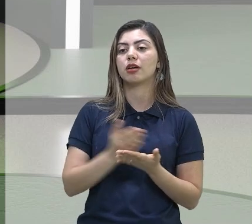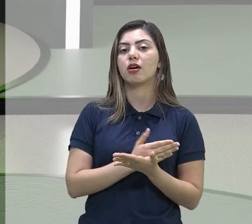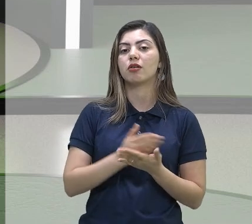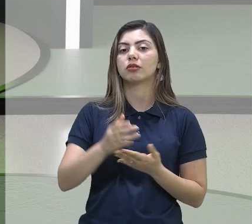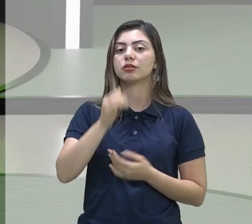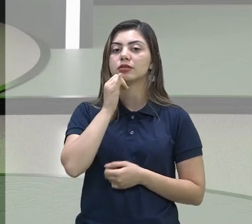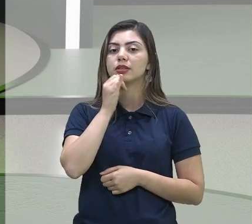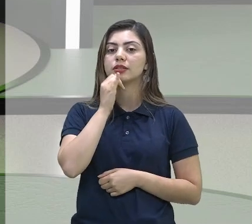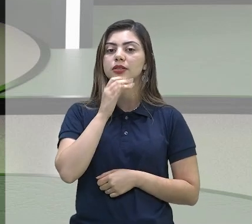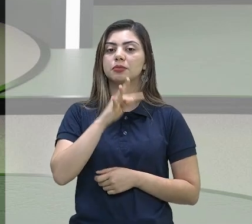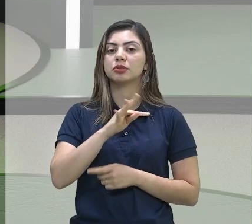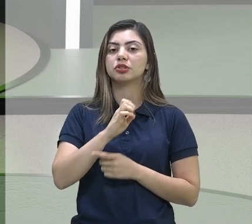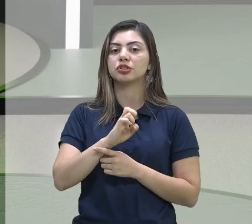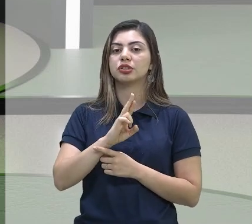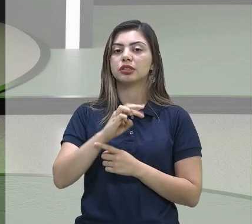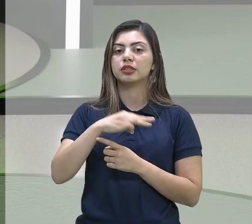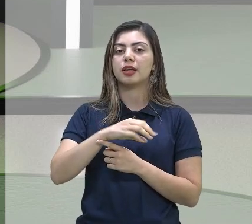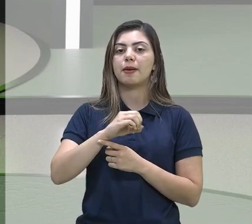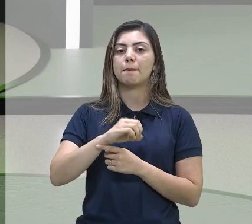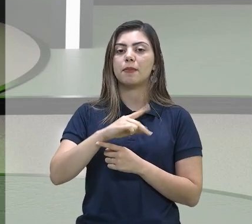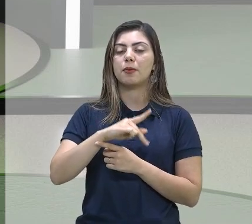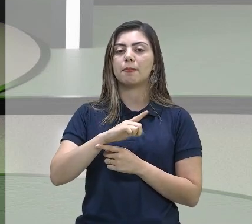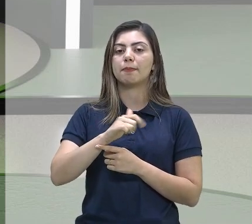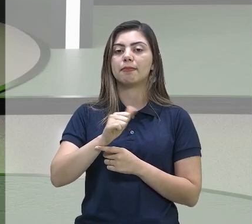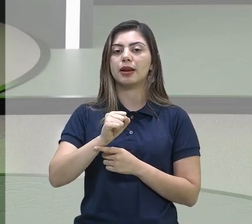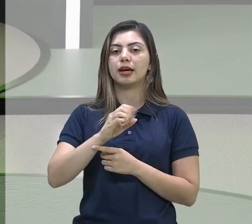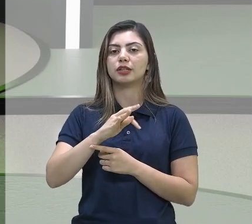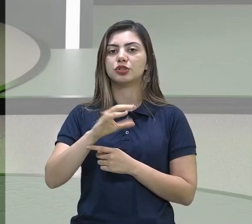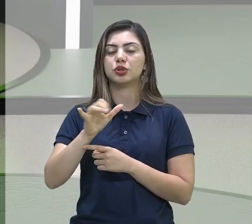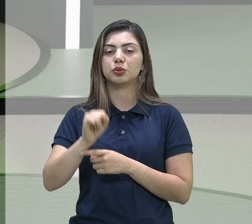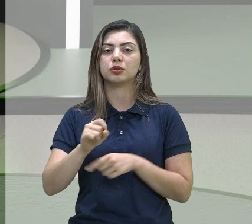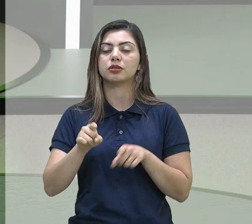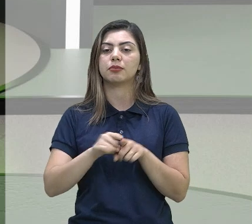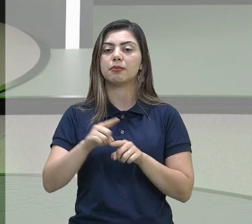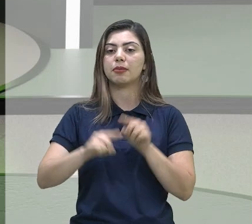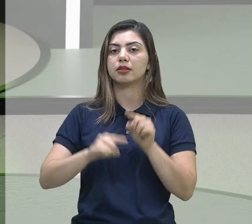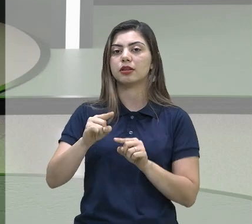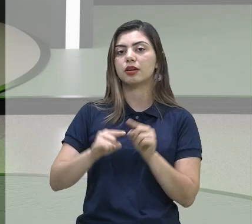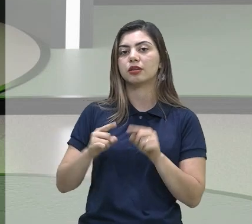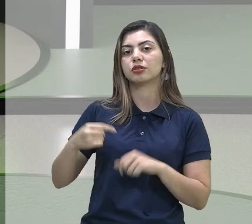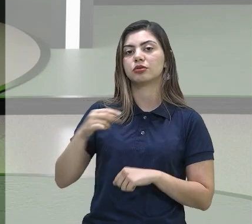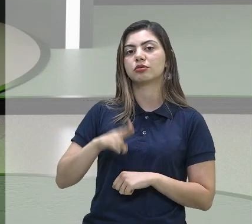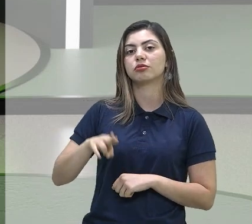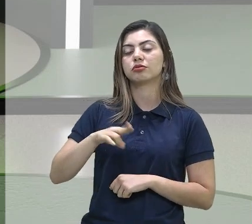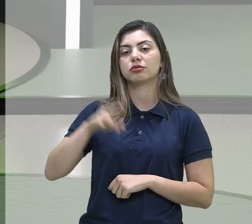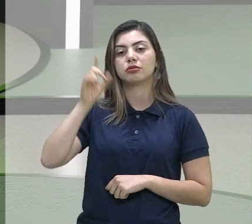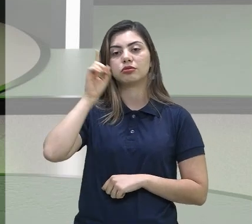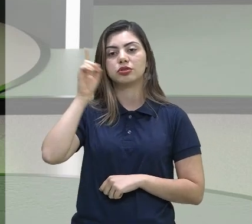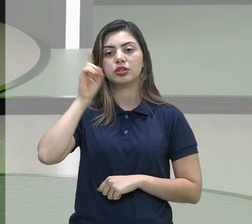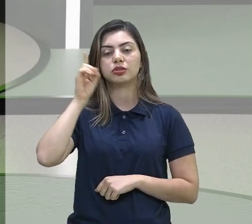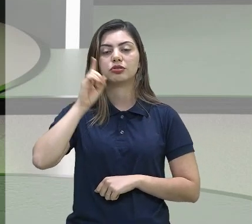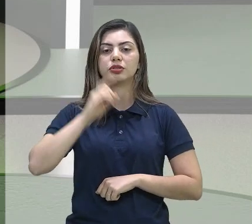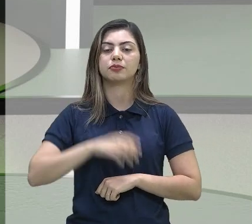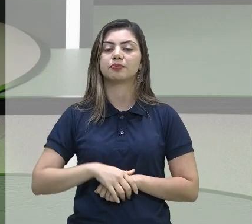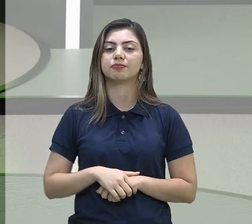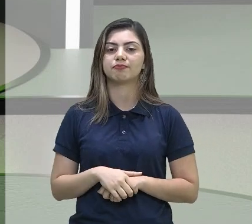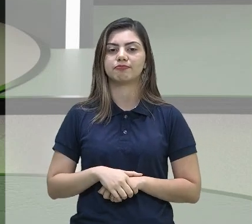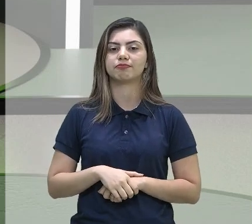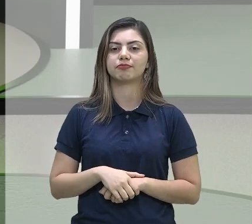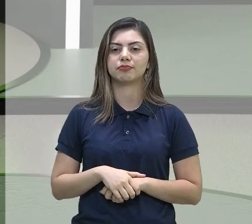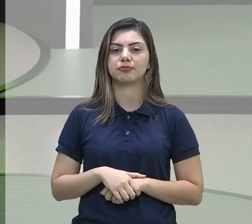de termoplásticos em produtos que nós utilizamos no nosso cotidiano. Nós temos aqui